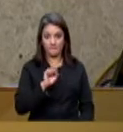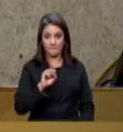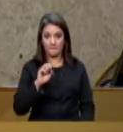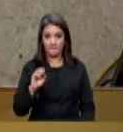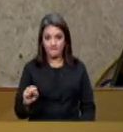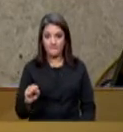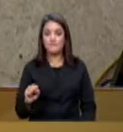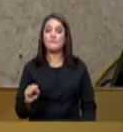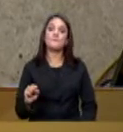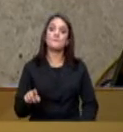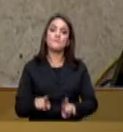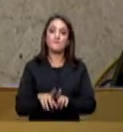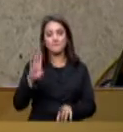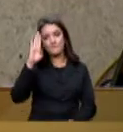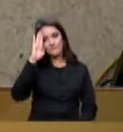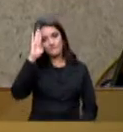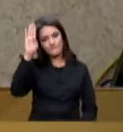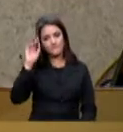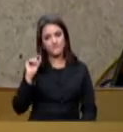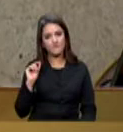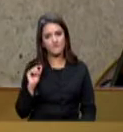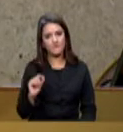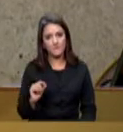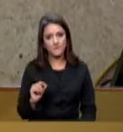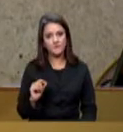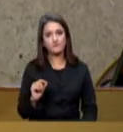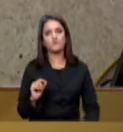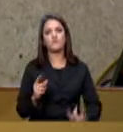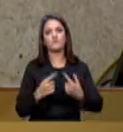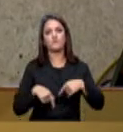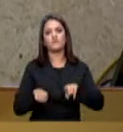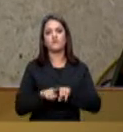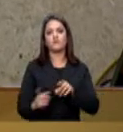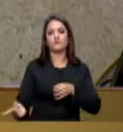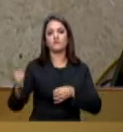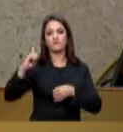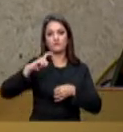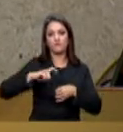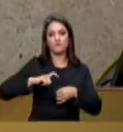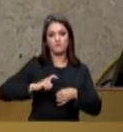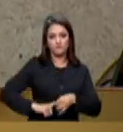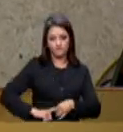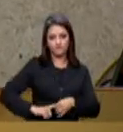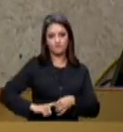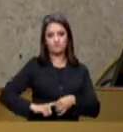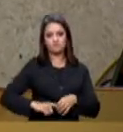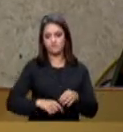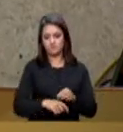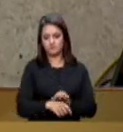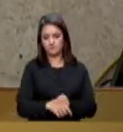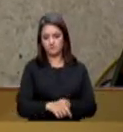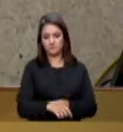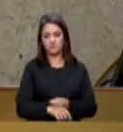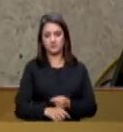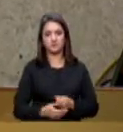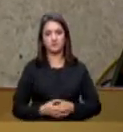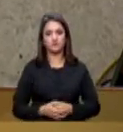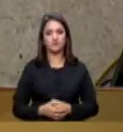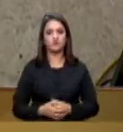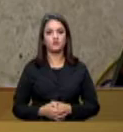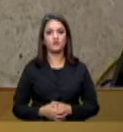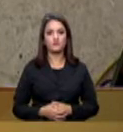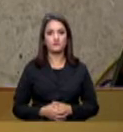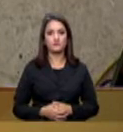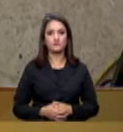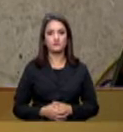1988, mais precisamente sobre as formas de consórcio público e convênio de cooperação. Parto